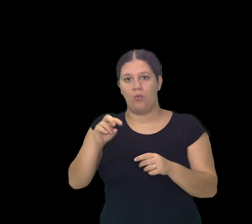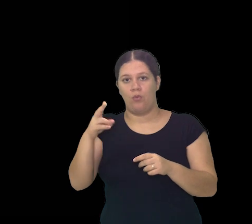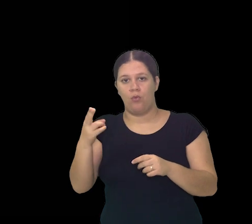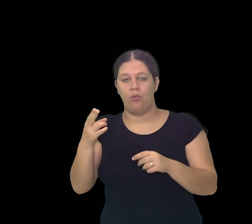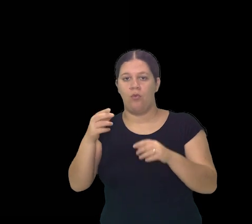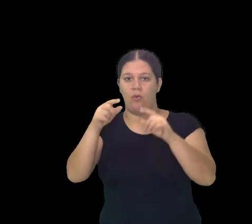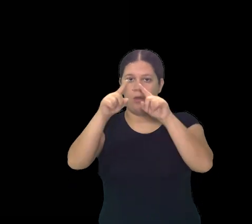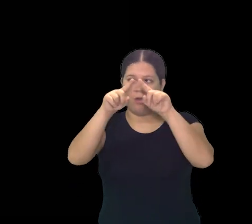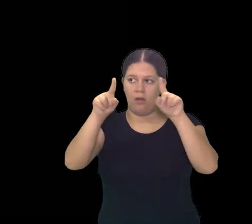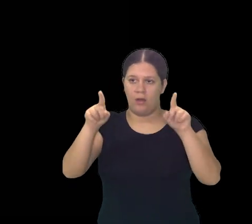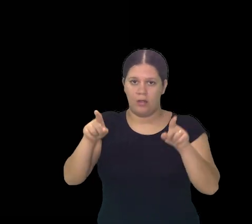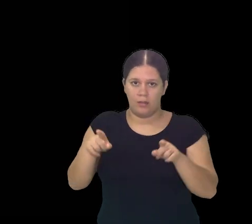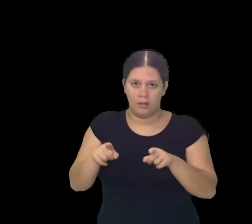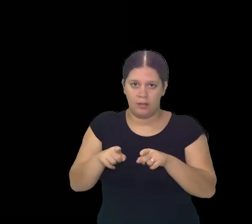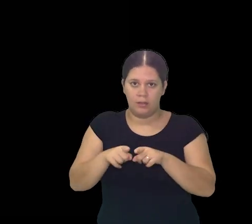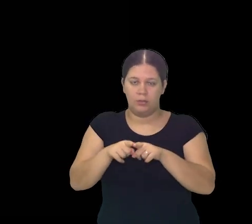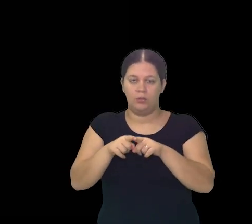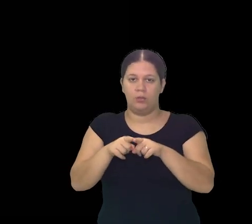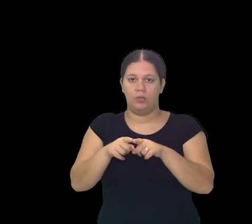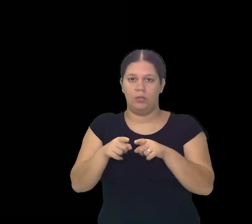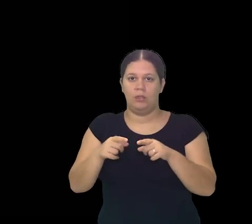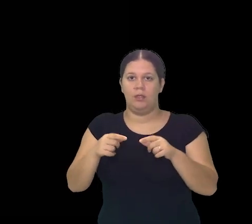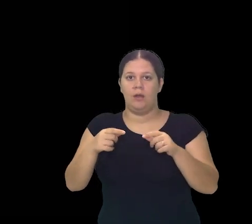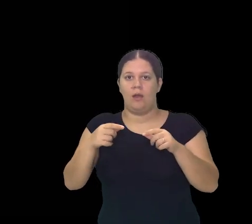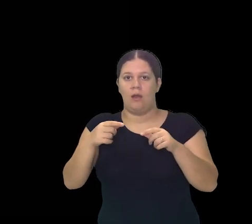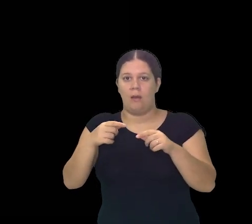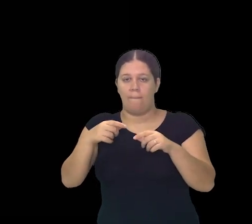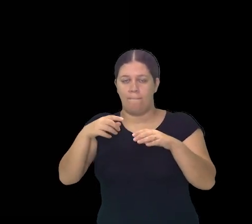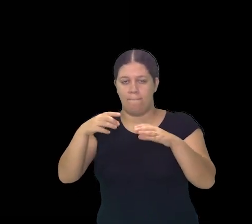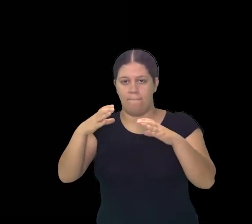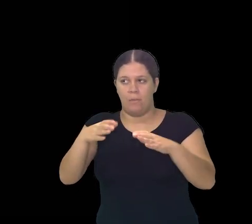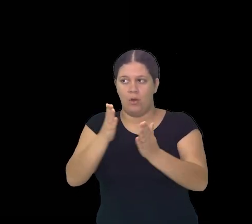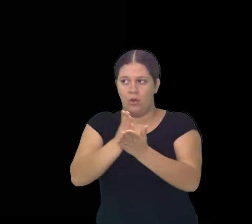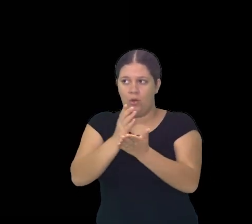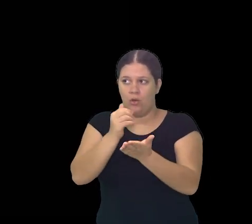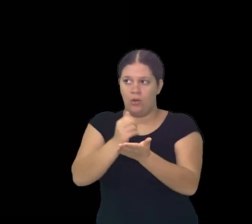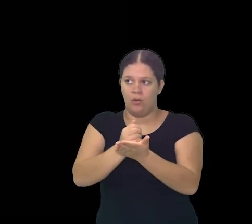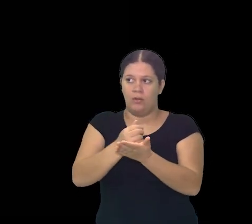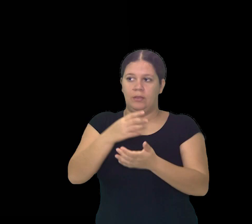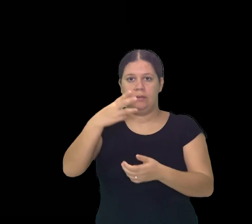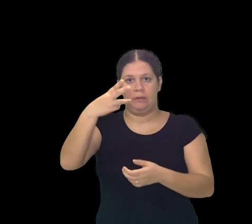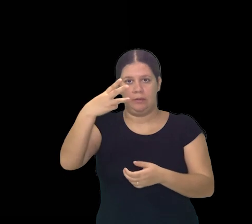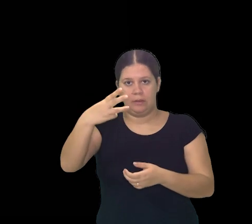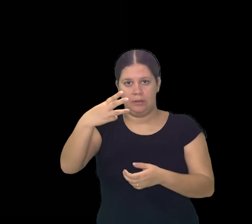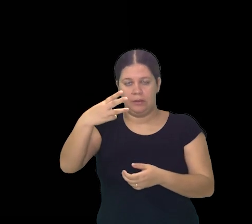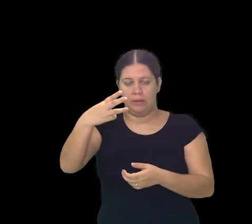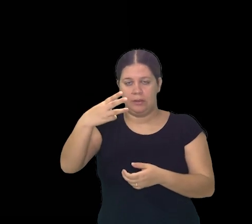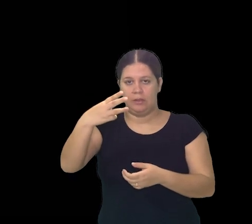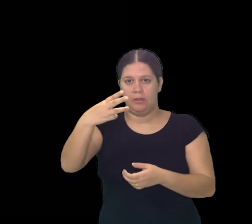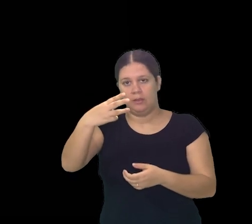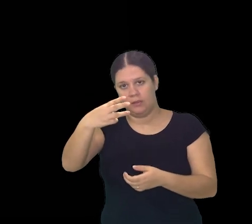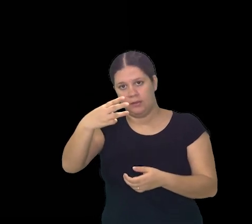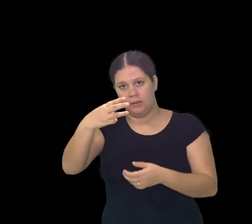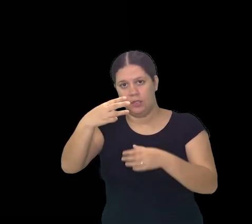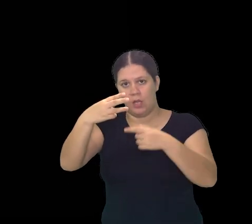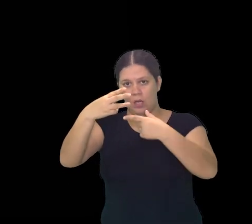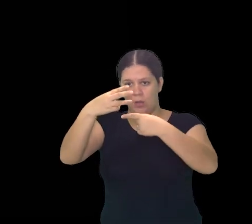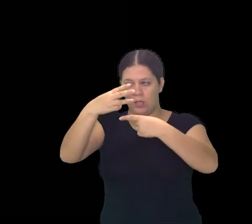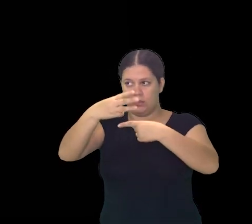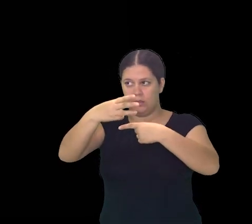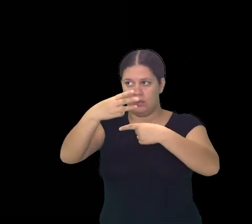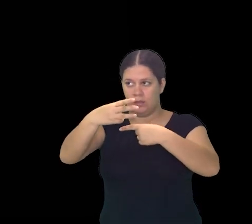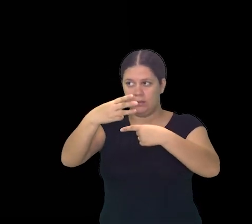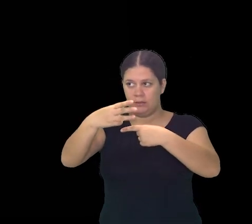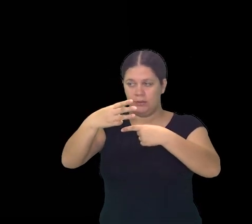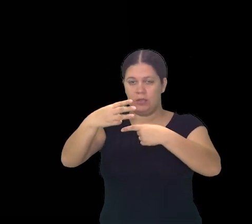diz, eu comi 3/4 dessa torta, em que o 3 é o numerador, e então o 4, você leria